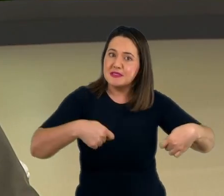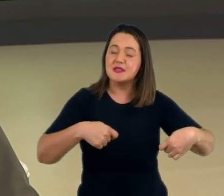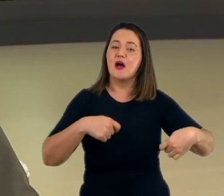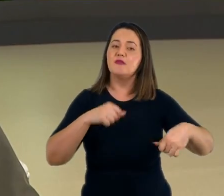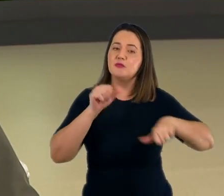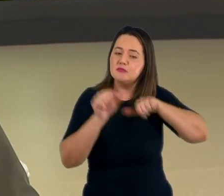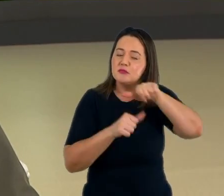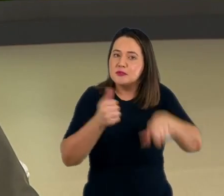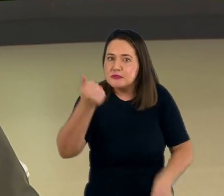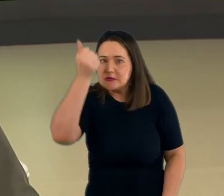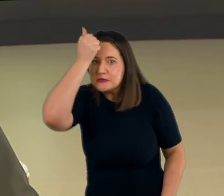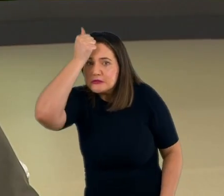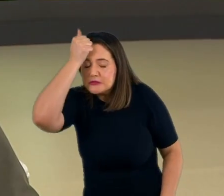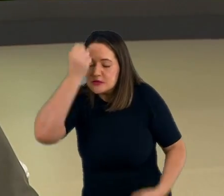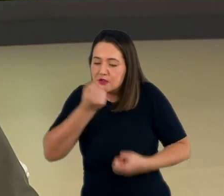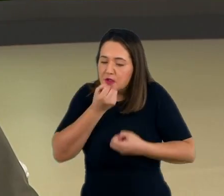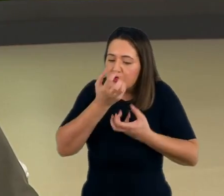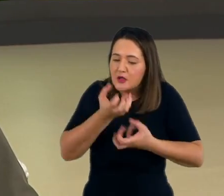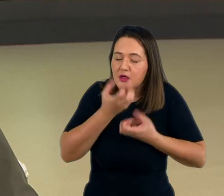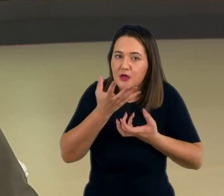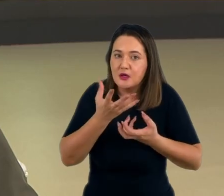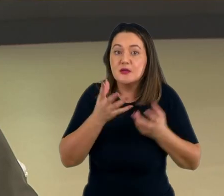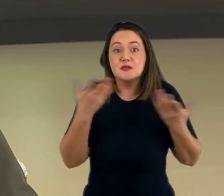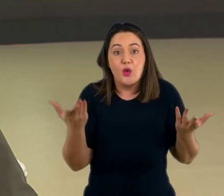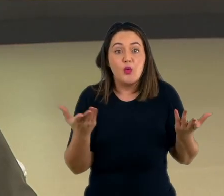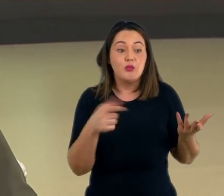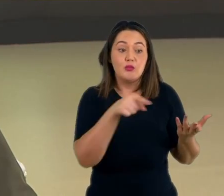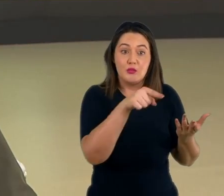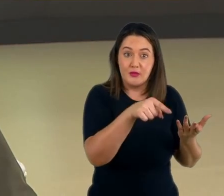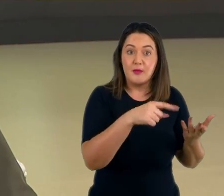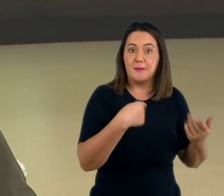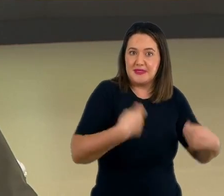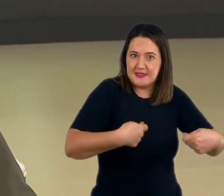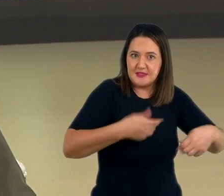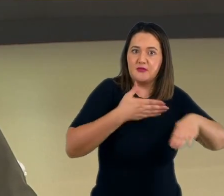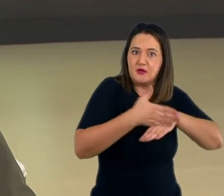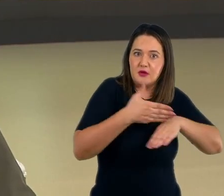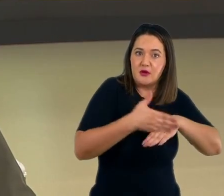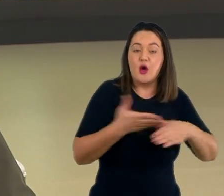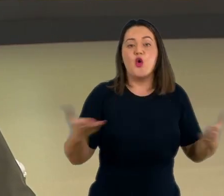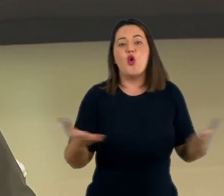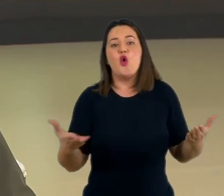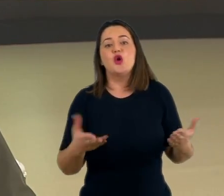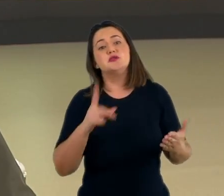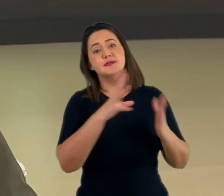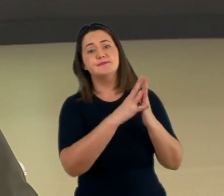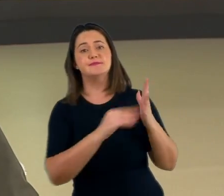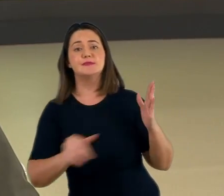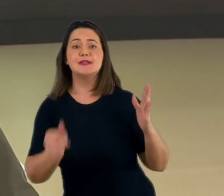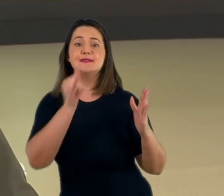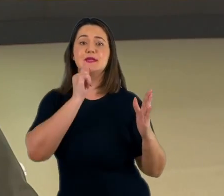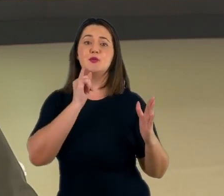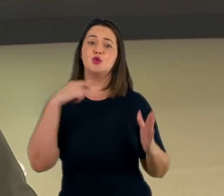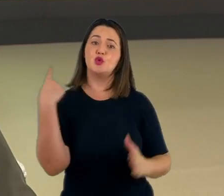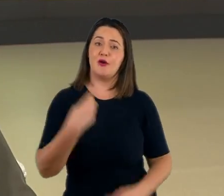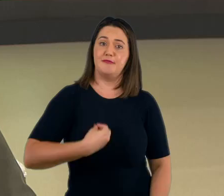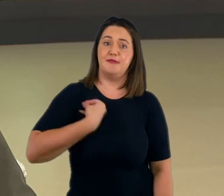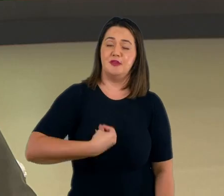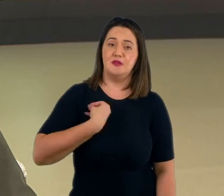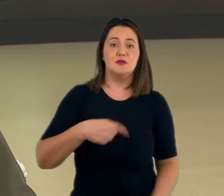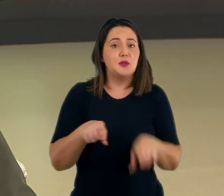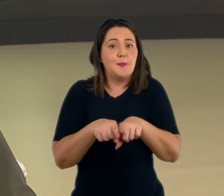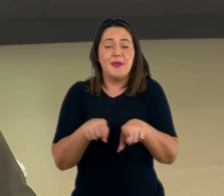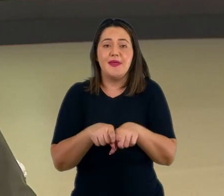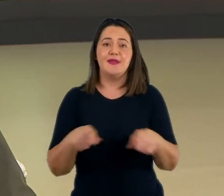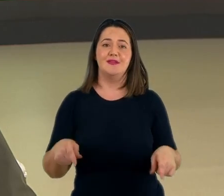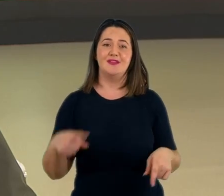certa forma, como exemplo para o povo de Deus e o seu comportamento nos dias de hoje. A mesma atitude deve ser vista em